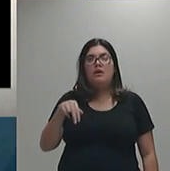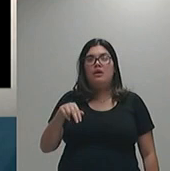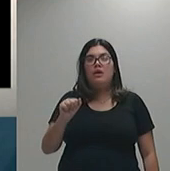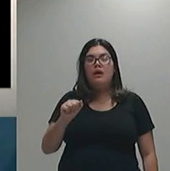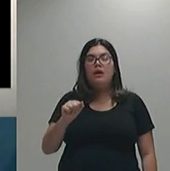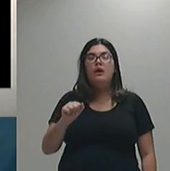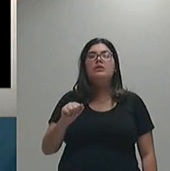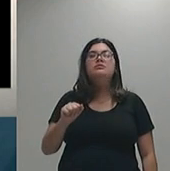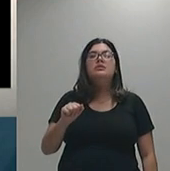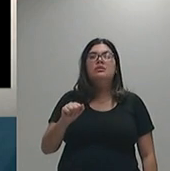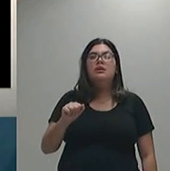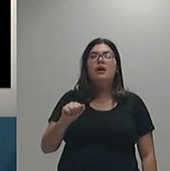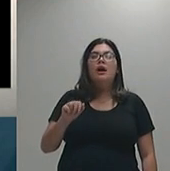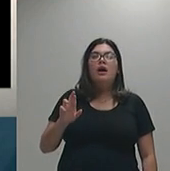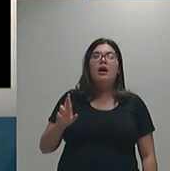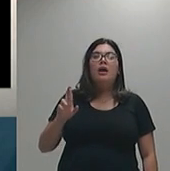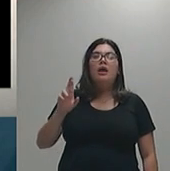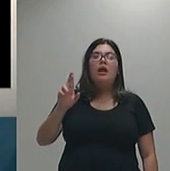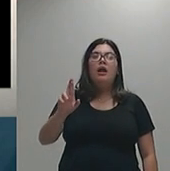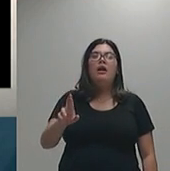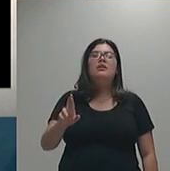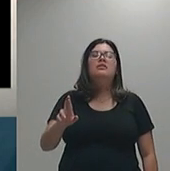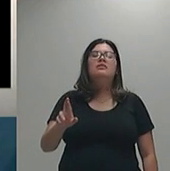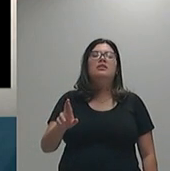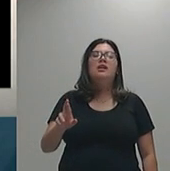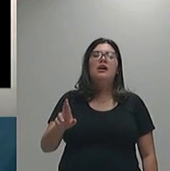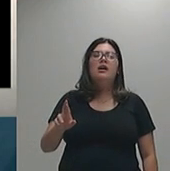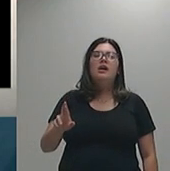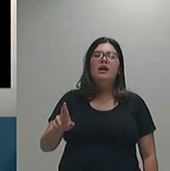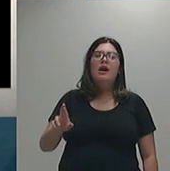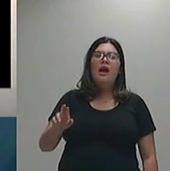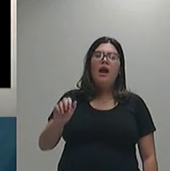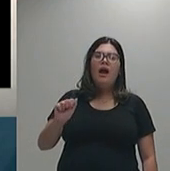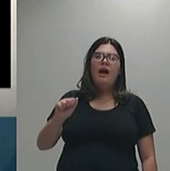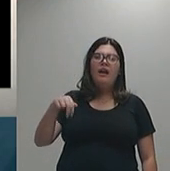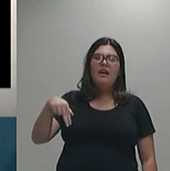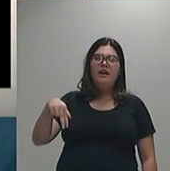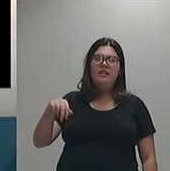pela pela AMS